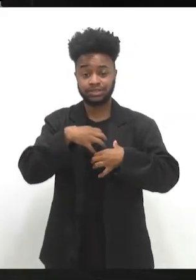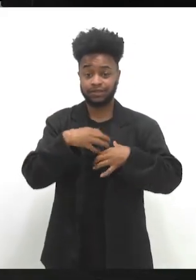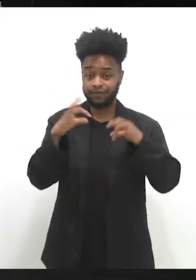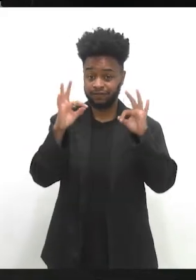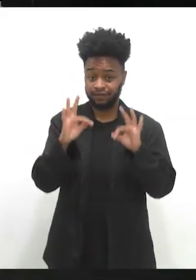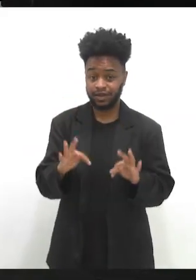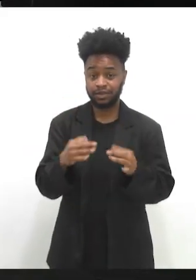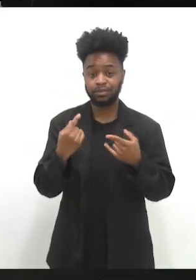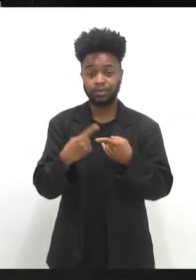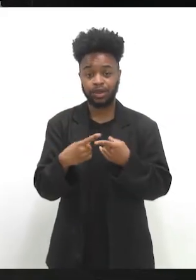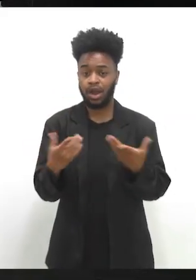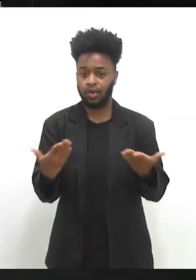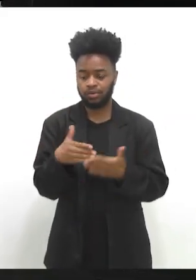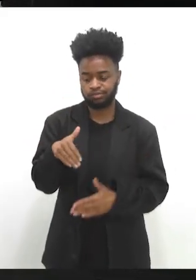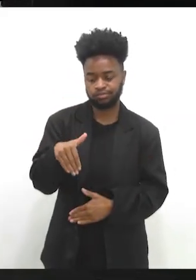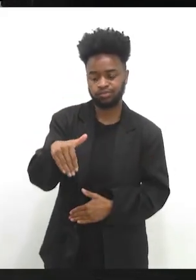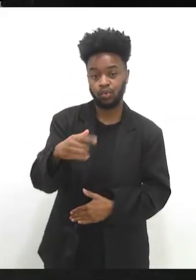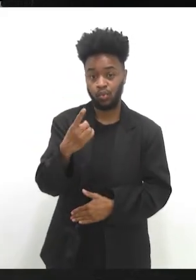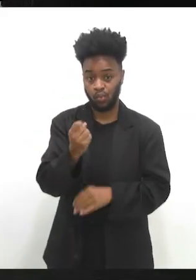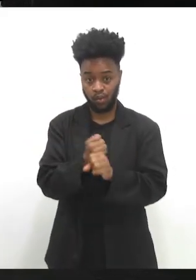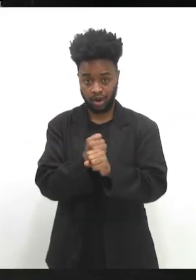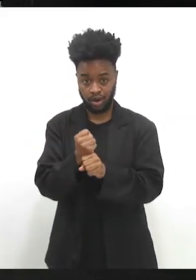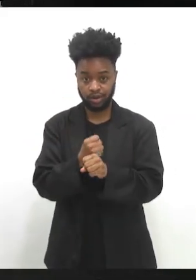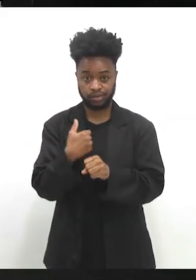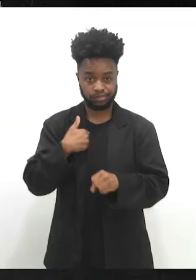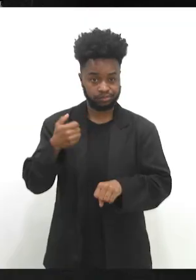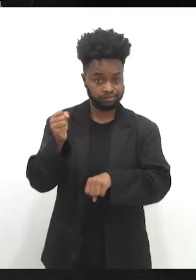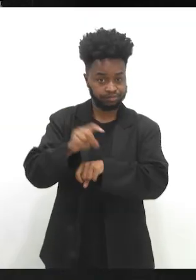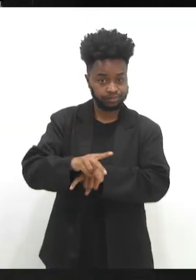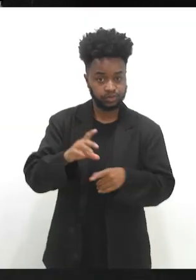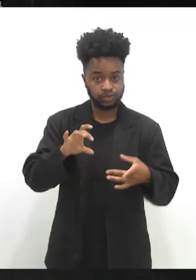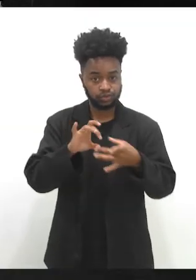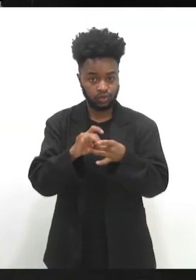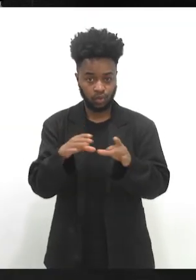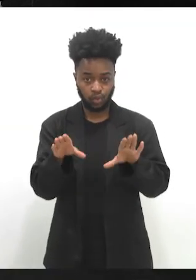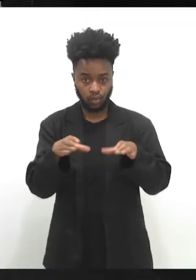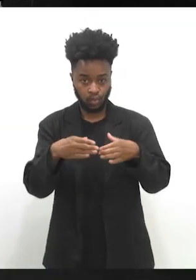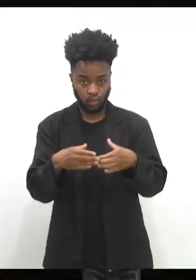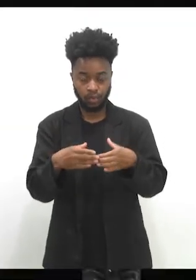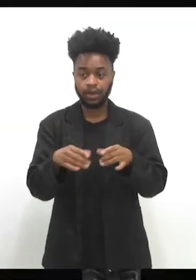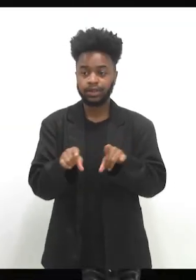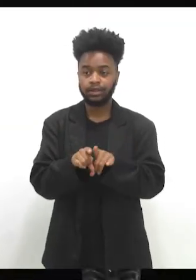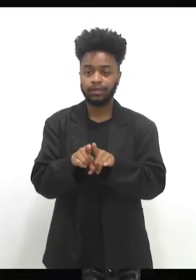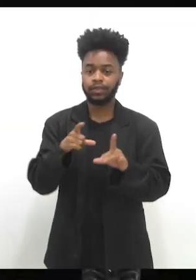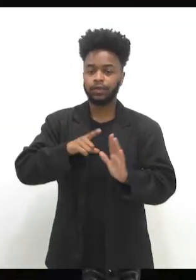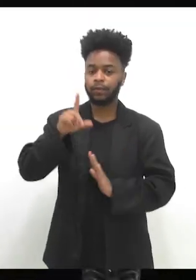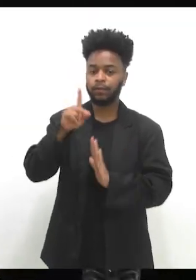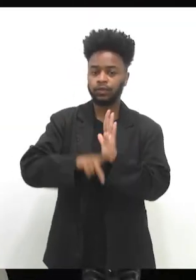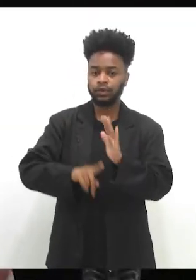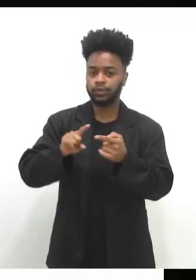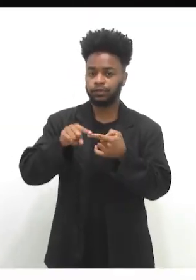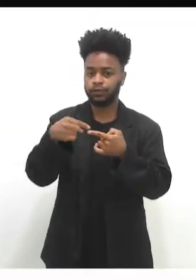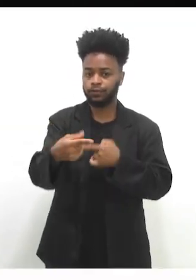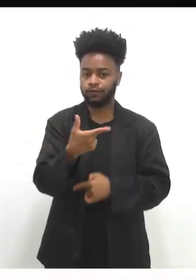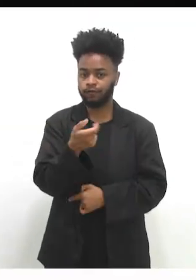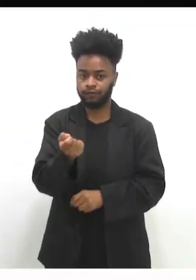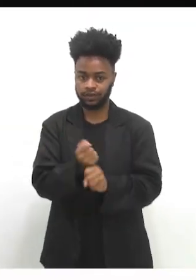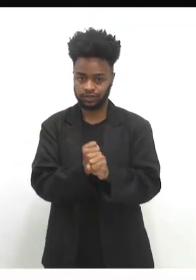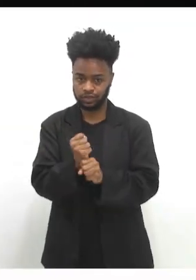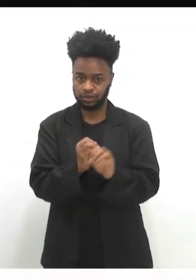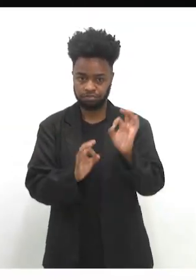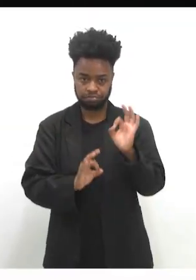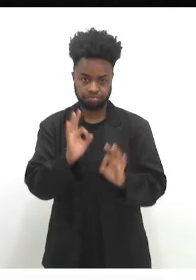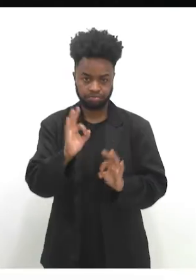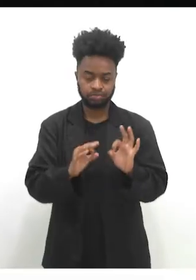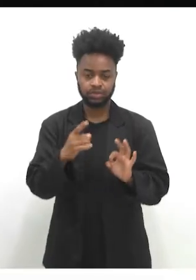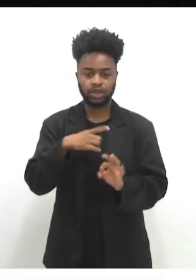feliz que esse ano vai completar um ano à frente ao coro do Teatro Municipal do Rio de Janeiro, como maestro titular. E esse projeto, depois de 20 anos com esse formato,